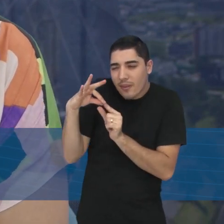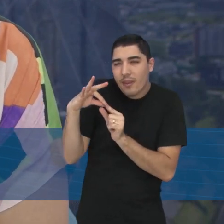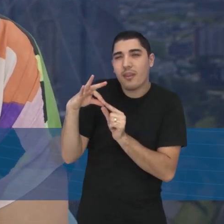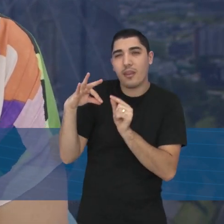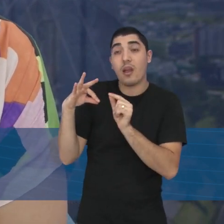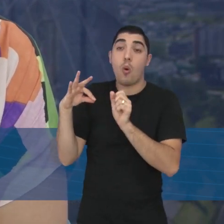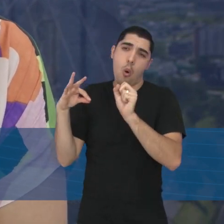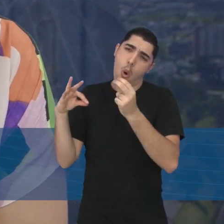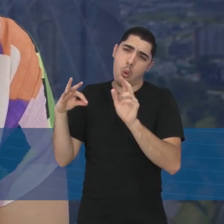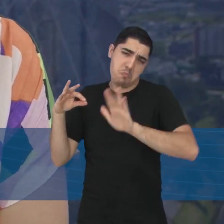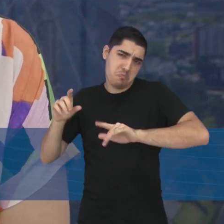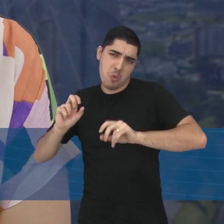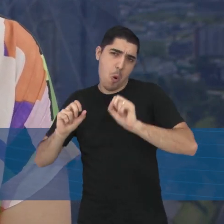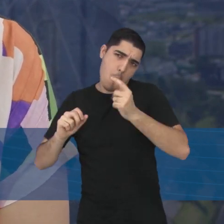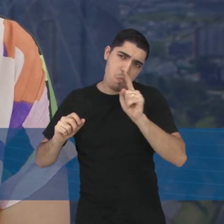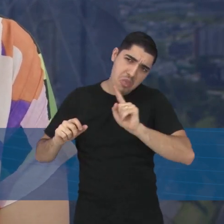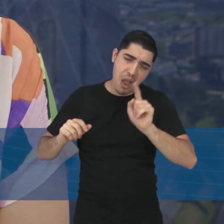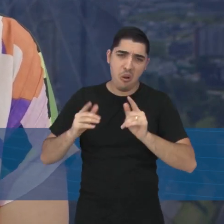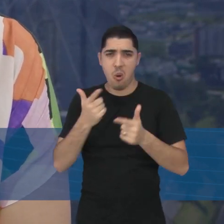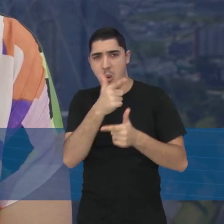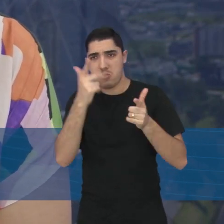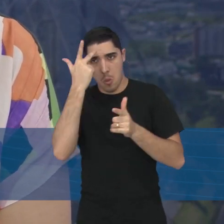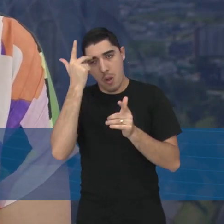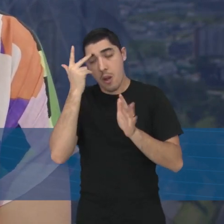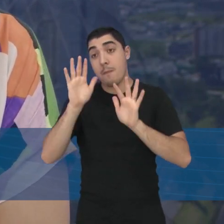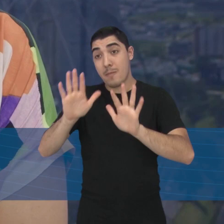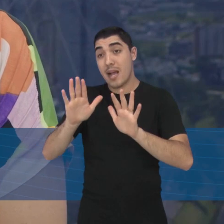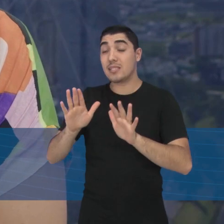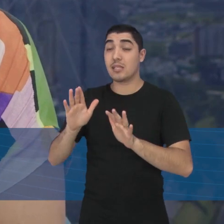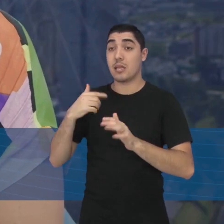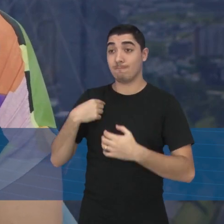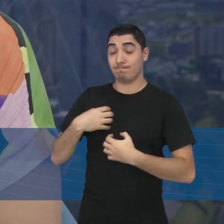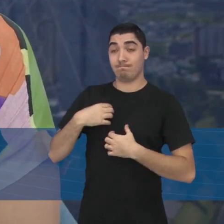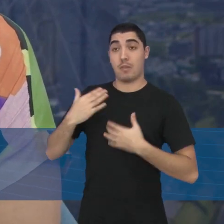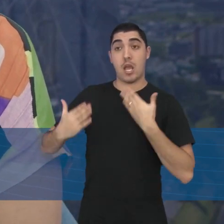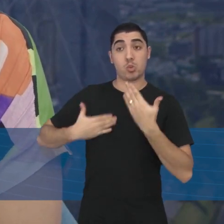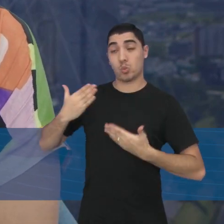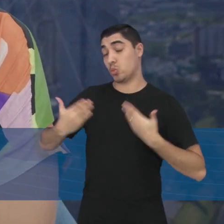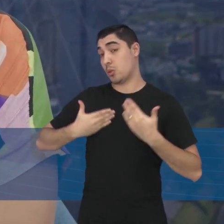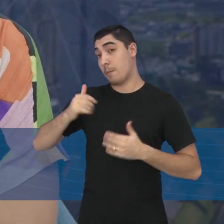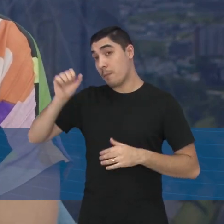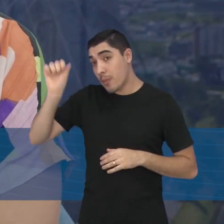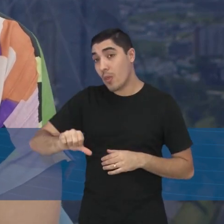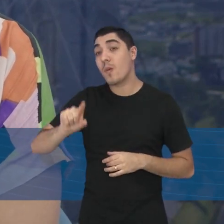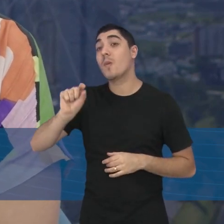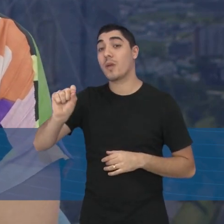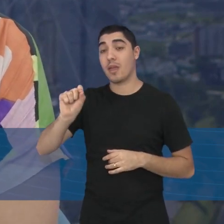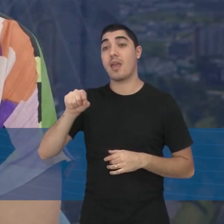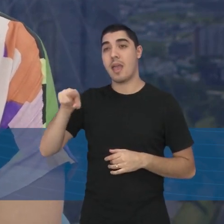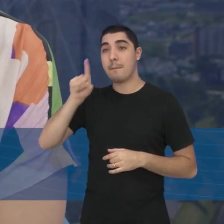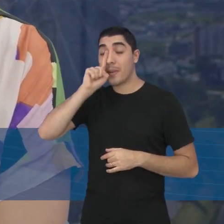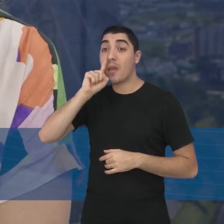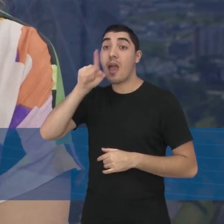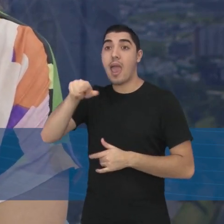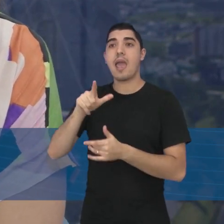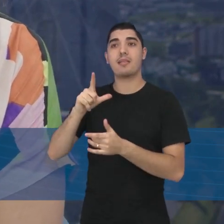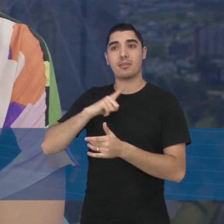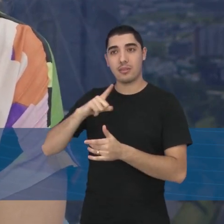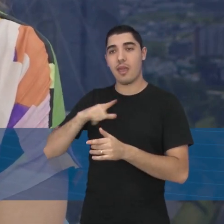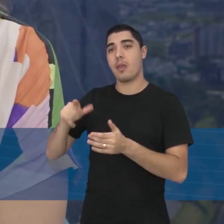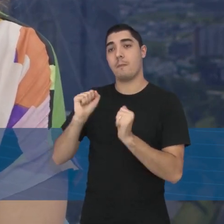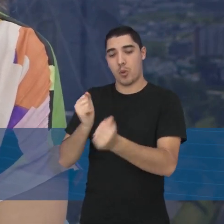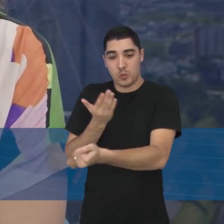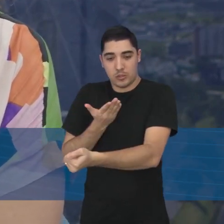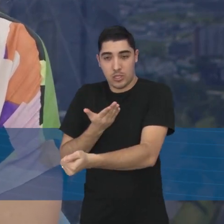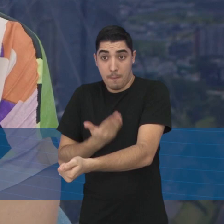não, mas às vezes sim. E o que é mais assustador, assim, na questão de risco gestacional, que é a pré-eclâmpsia,